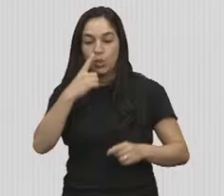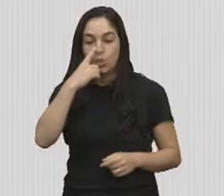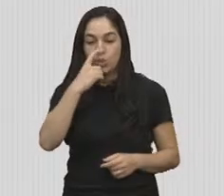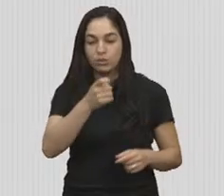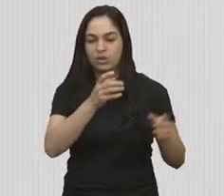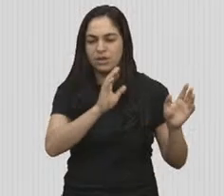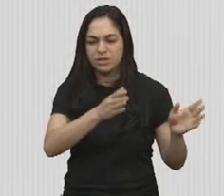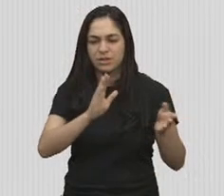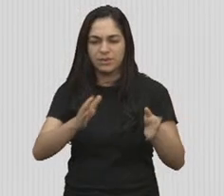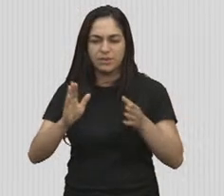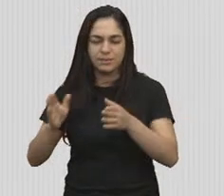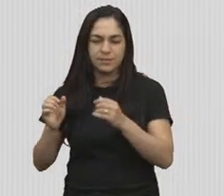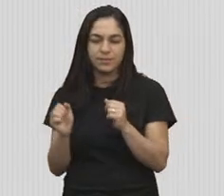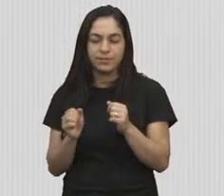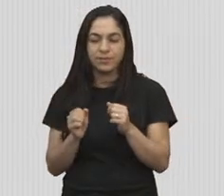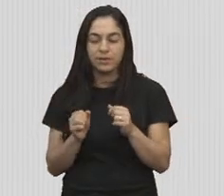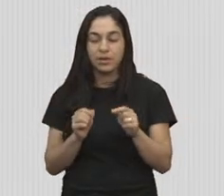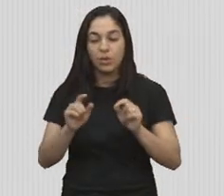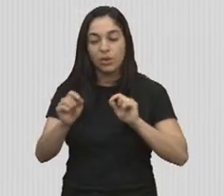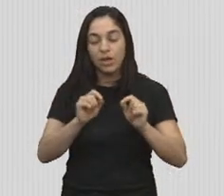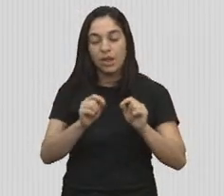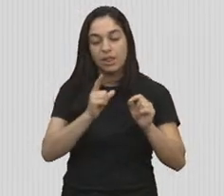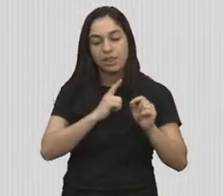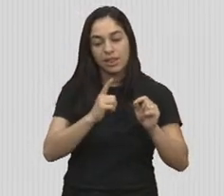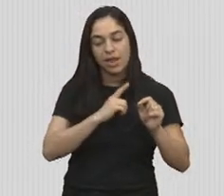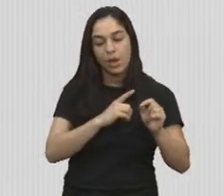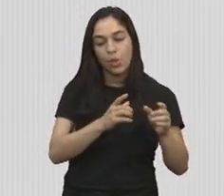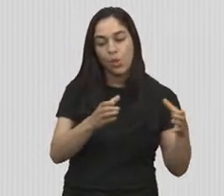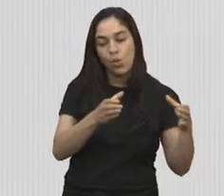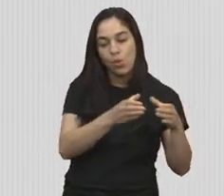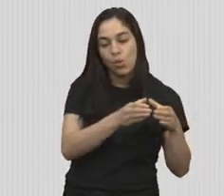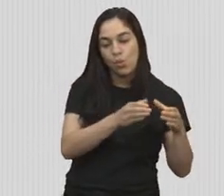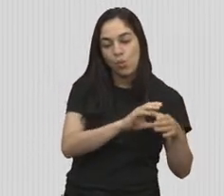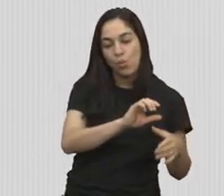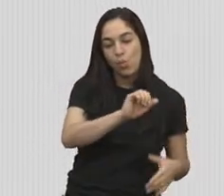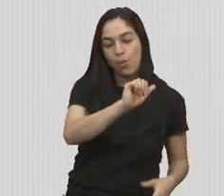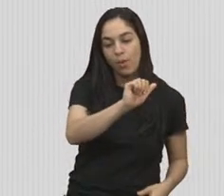resíduos classe A, que são os resíduos